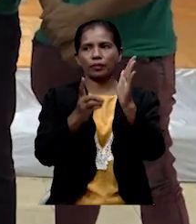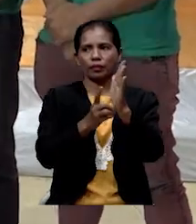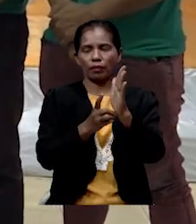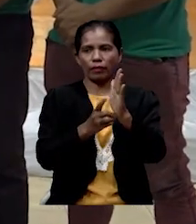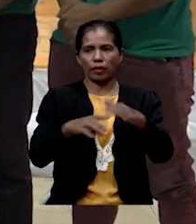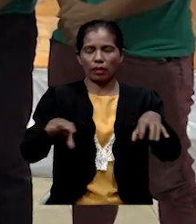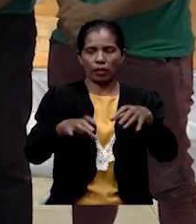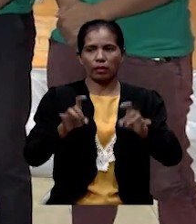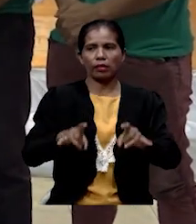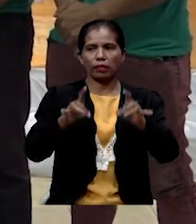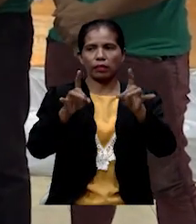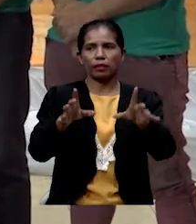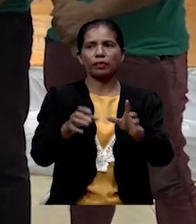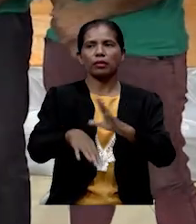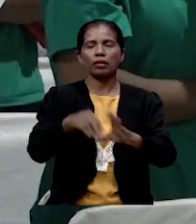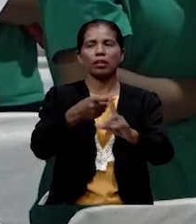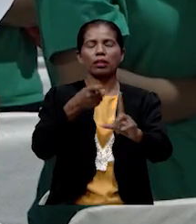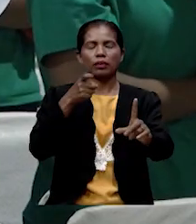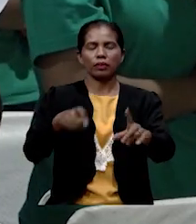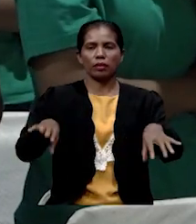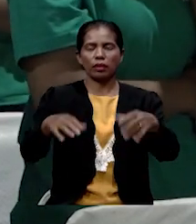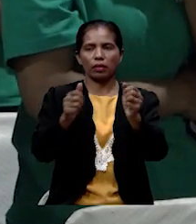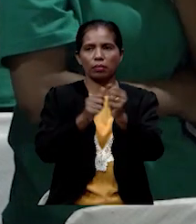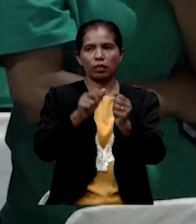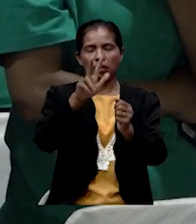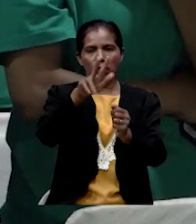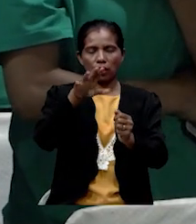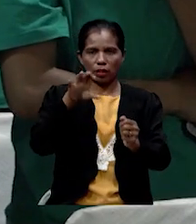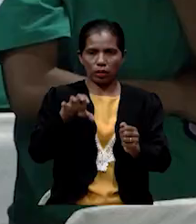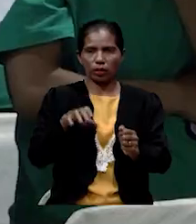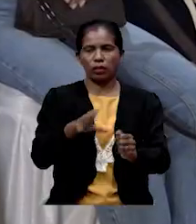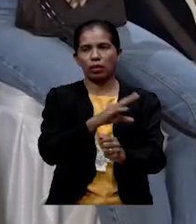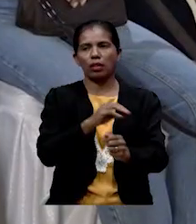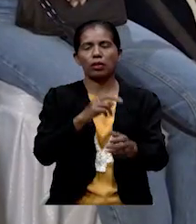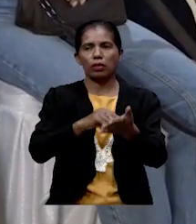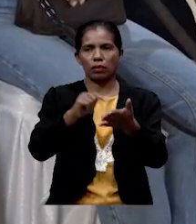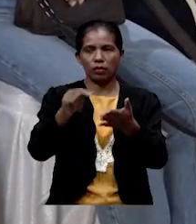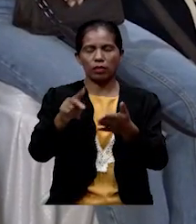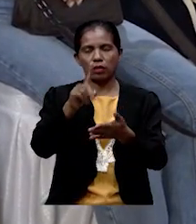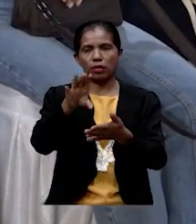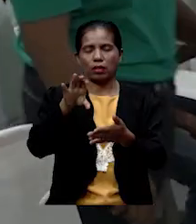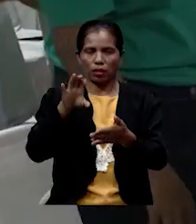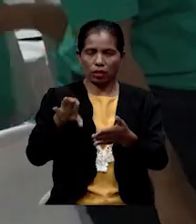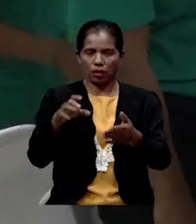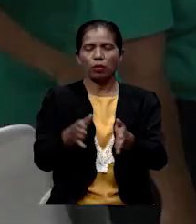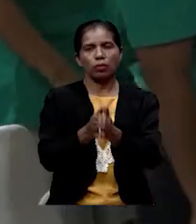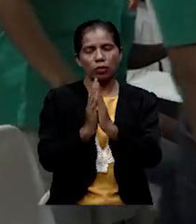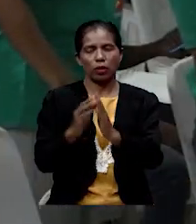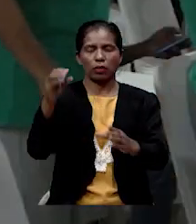e Austrália neve makhalai se su sistema hamutu atus tolu resin no husi número ne atus ida resin makhusu